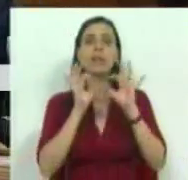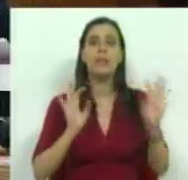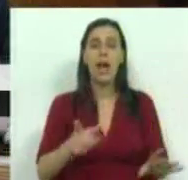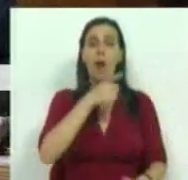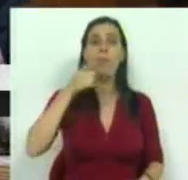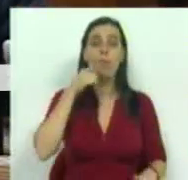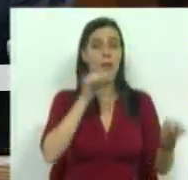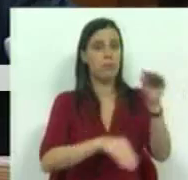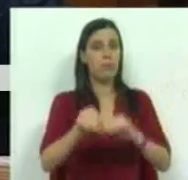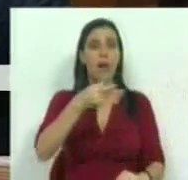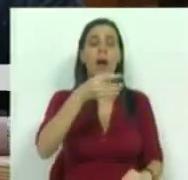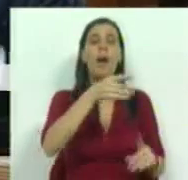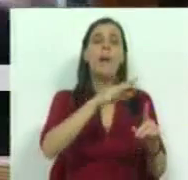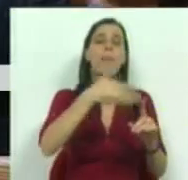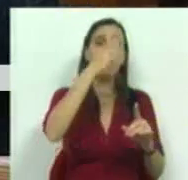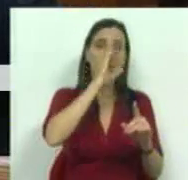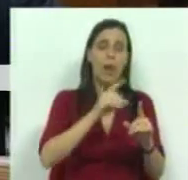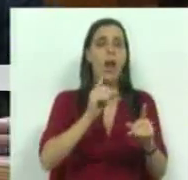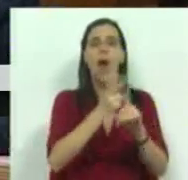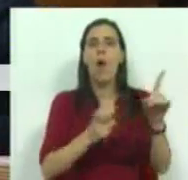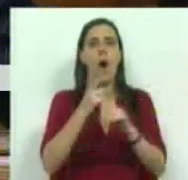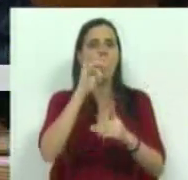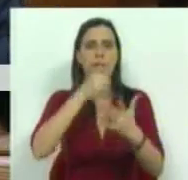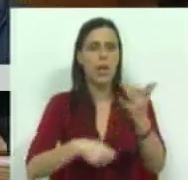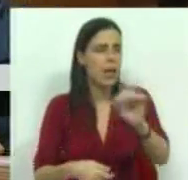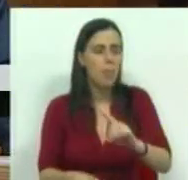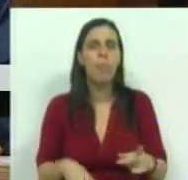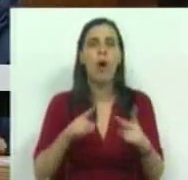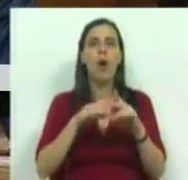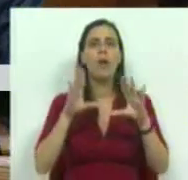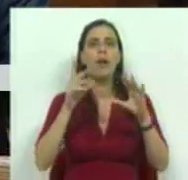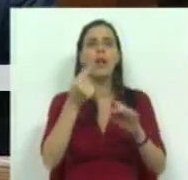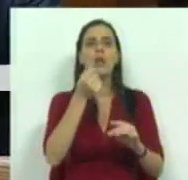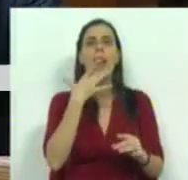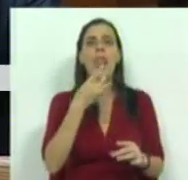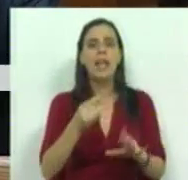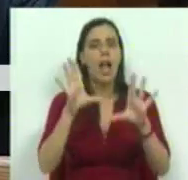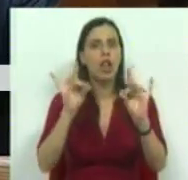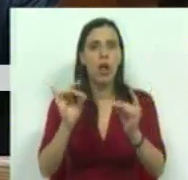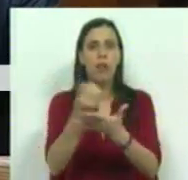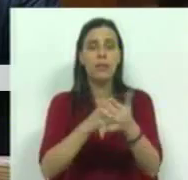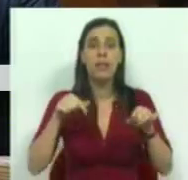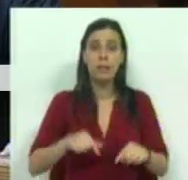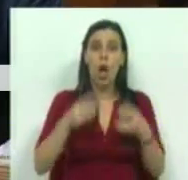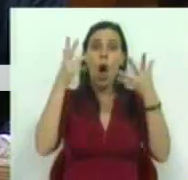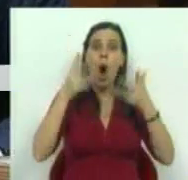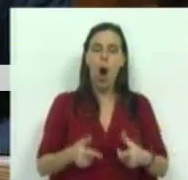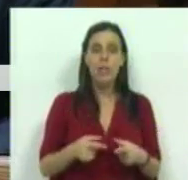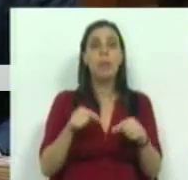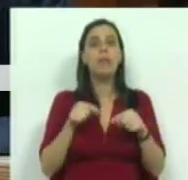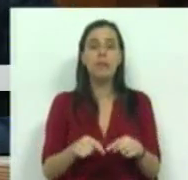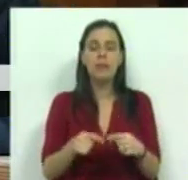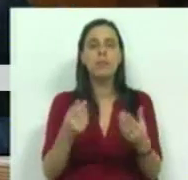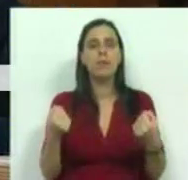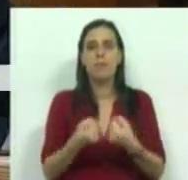com as promessas eleitorais de Passos Coelho, de não aumentar os impostos ou de não mexer no subsídio de Natal, este orçamento foi feito para existir